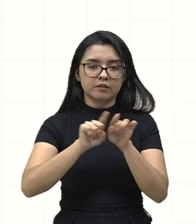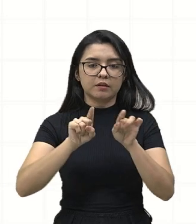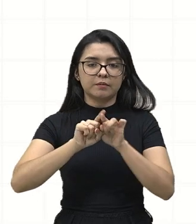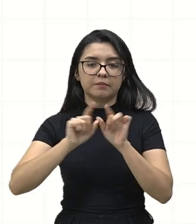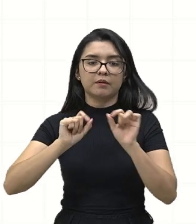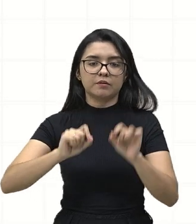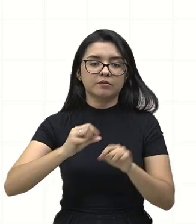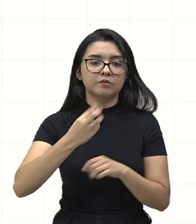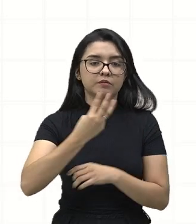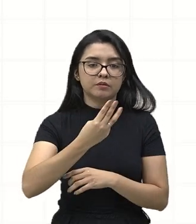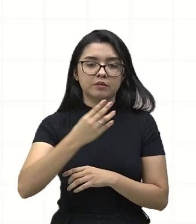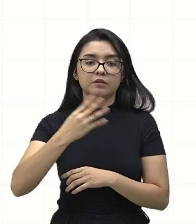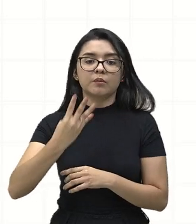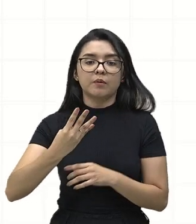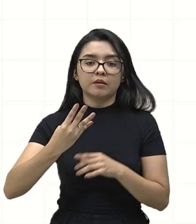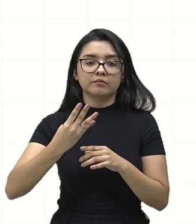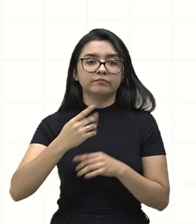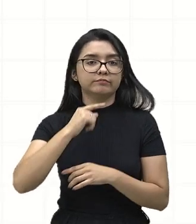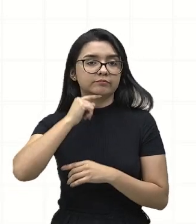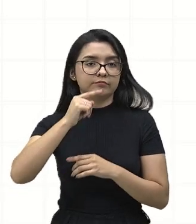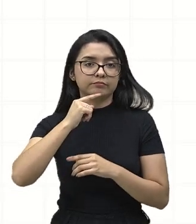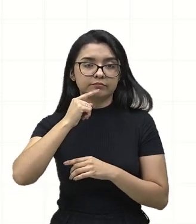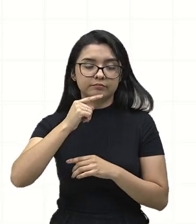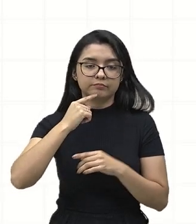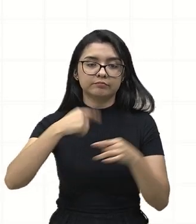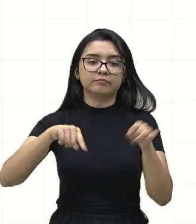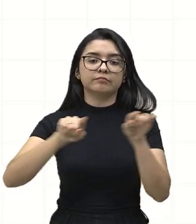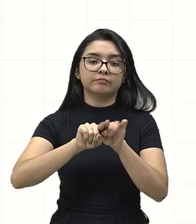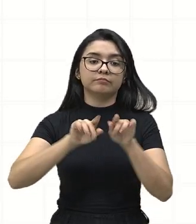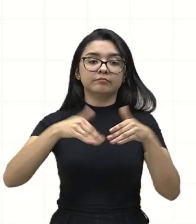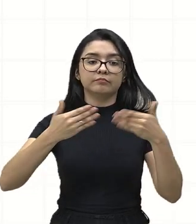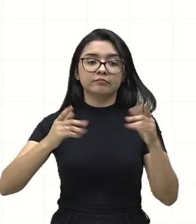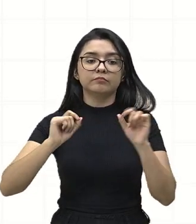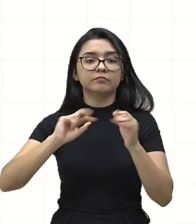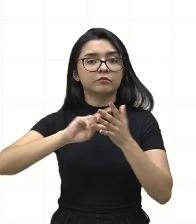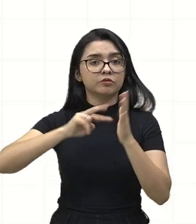o 34 não é divisível por 9 e, portanto,